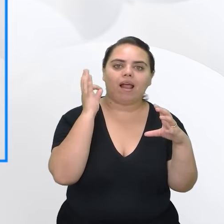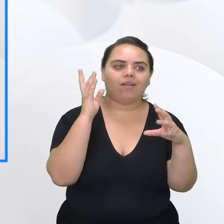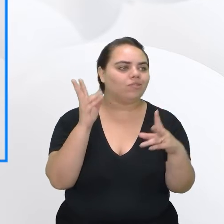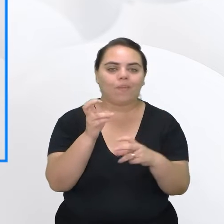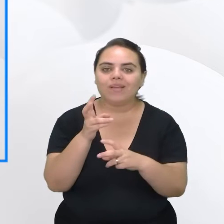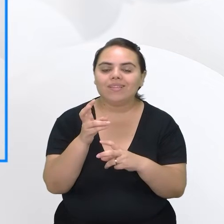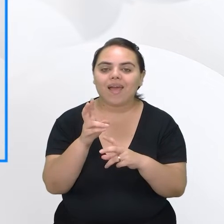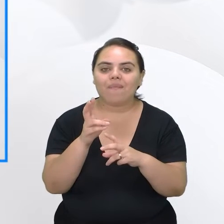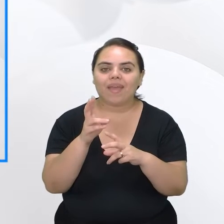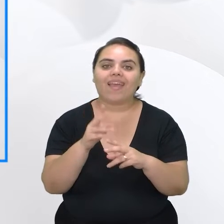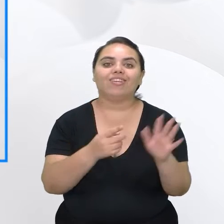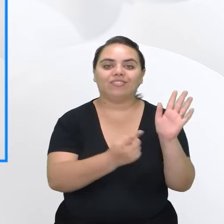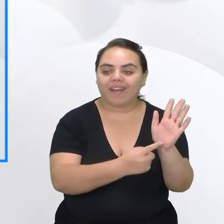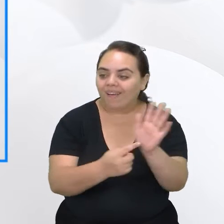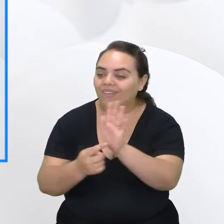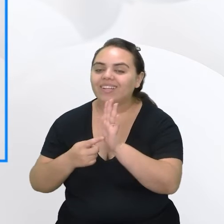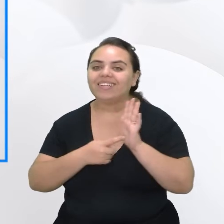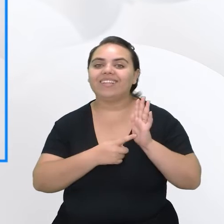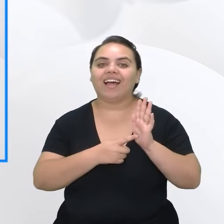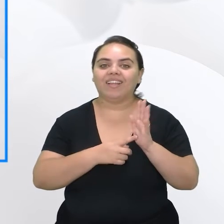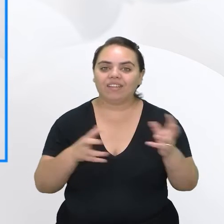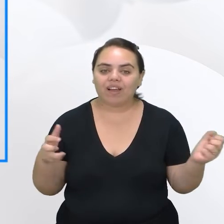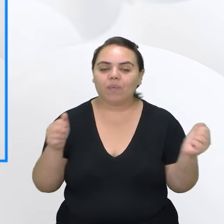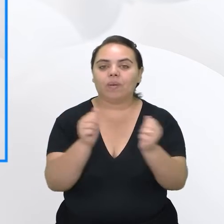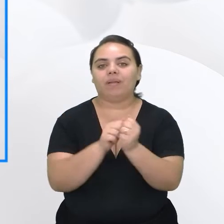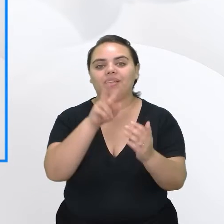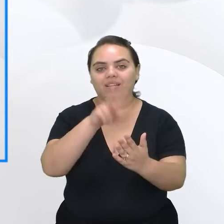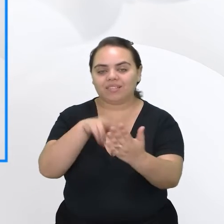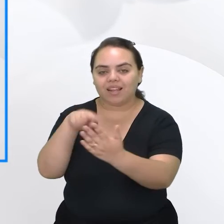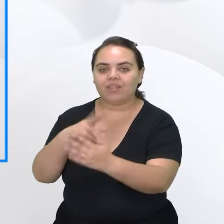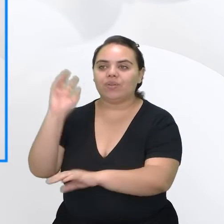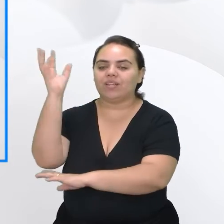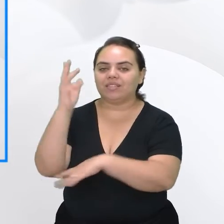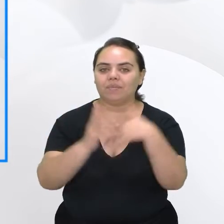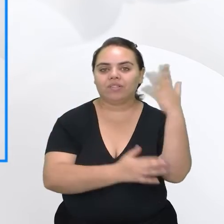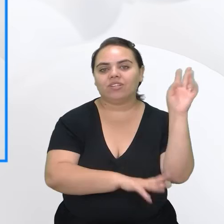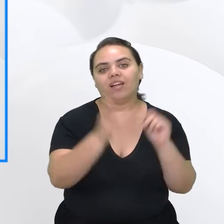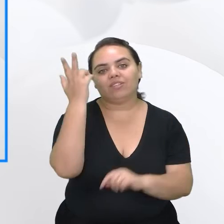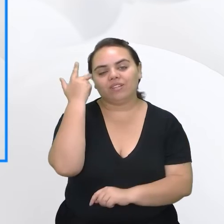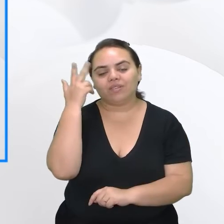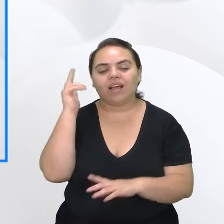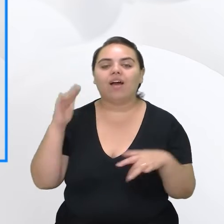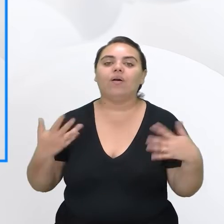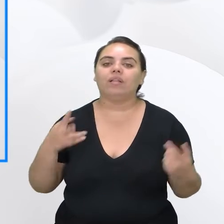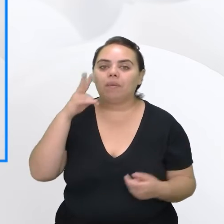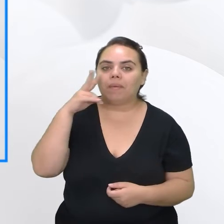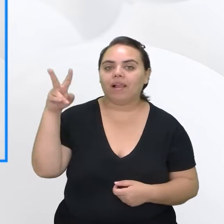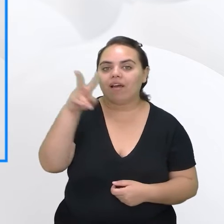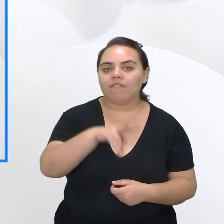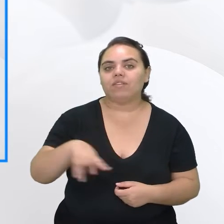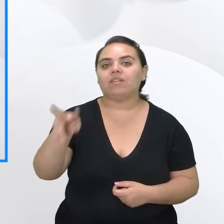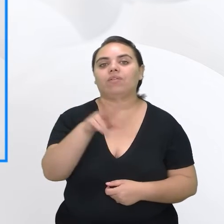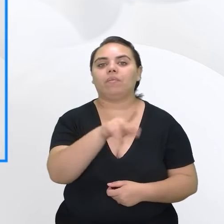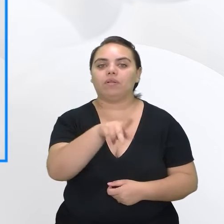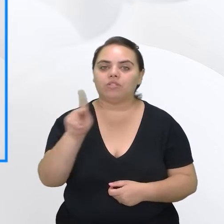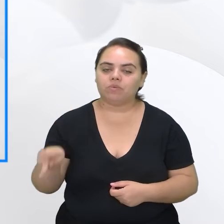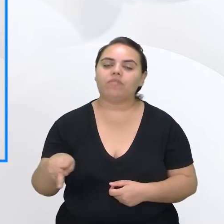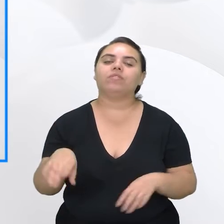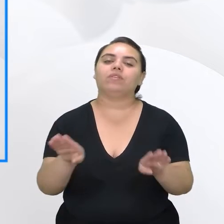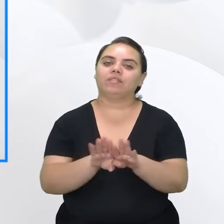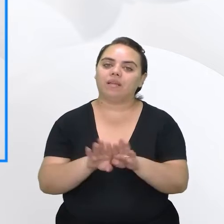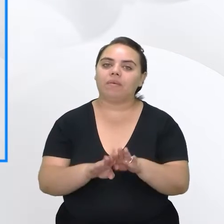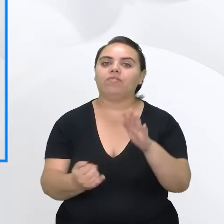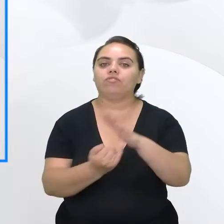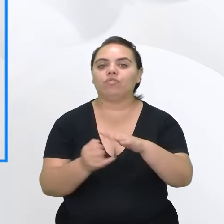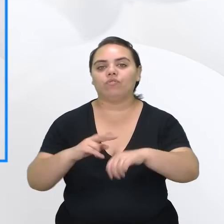e complementando essa leitura da paisagem mais natural pela também visão das educadoras e educadores da